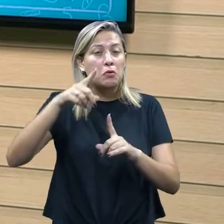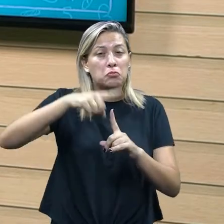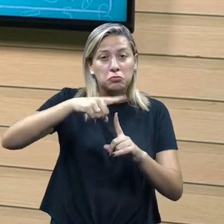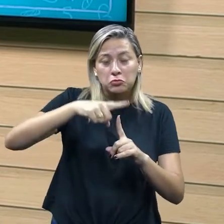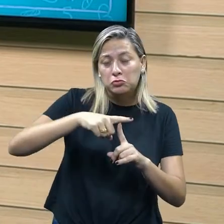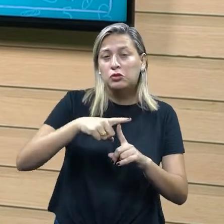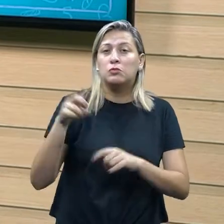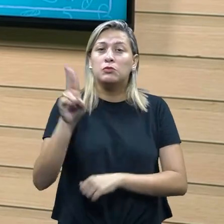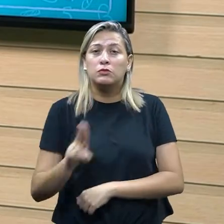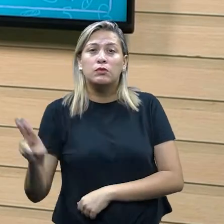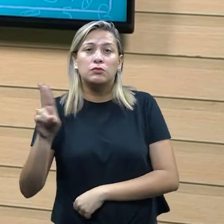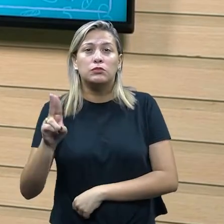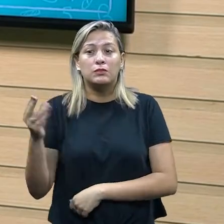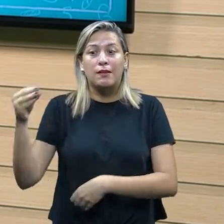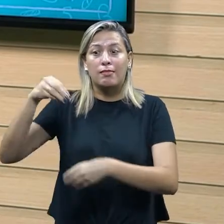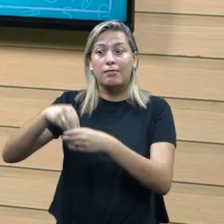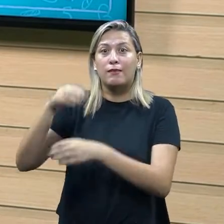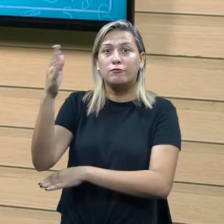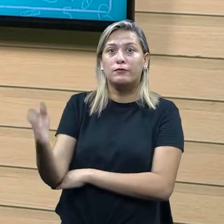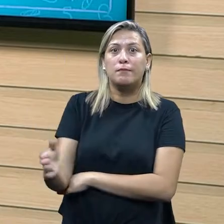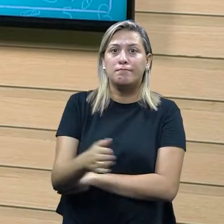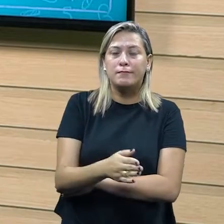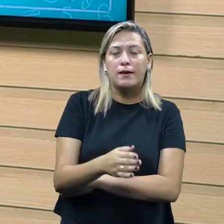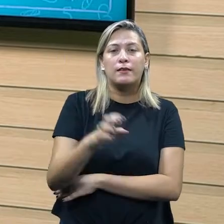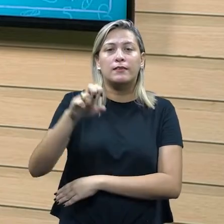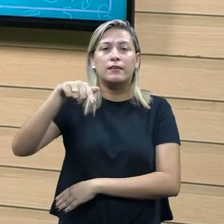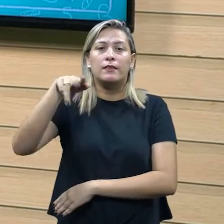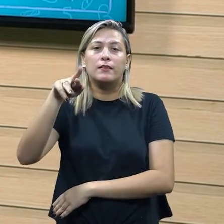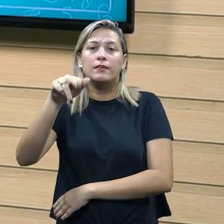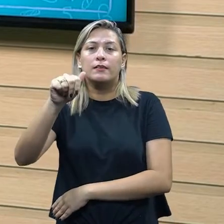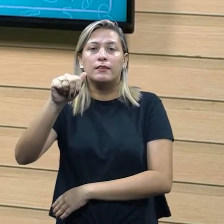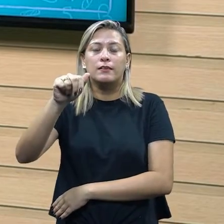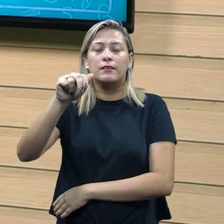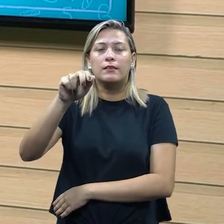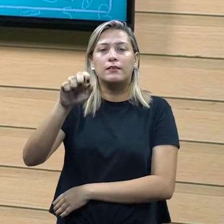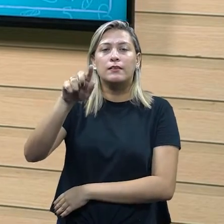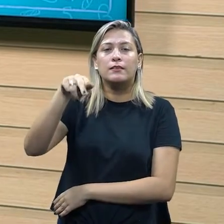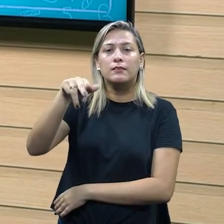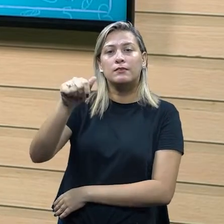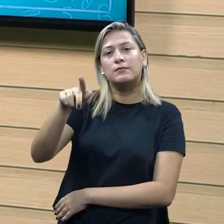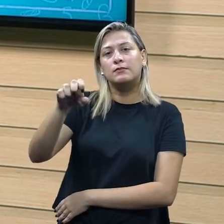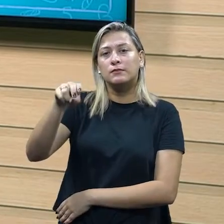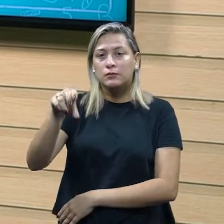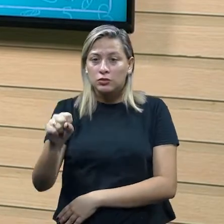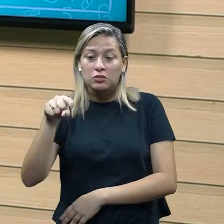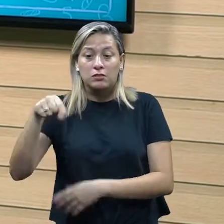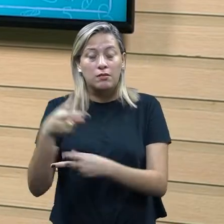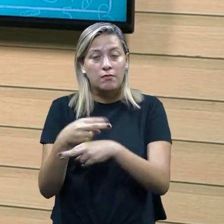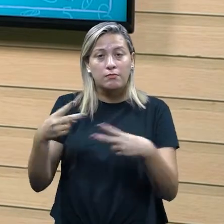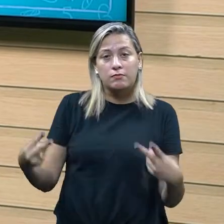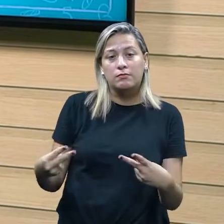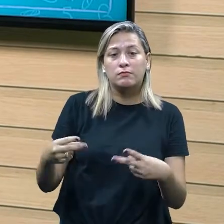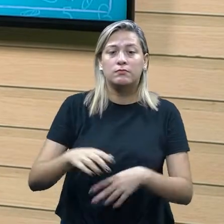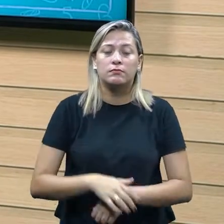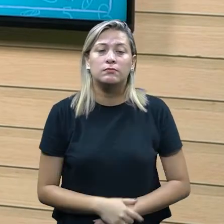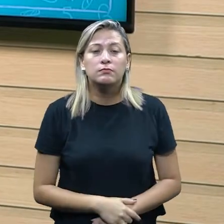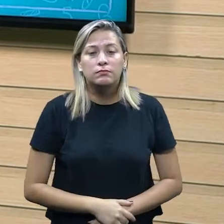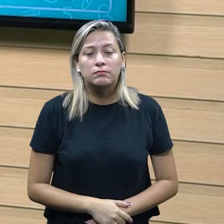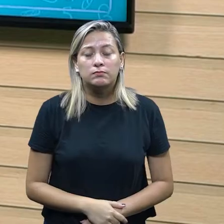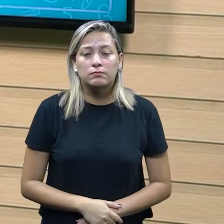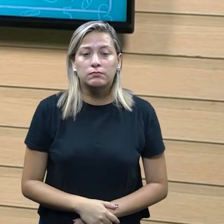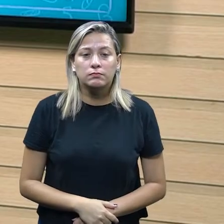parafusos que vão ser empregados nessa máquina, a engrenagens, tipos de engrenagens, a partes